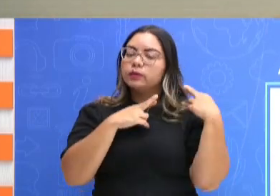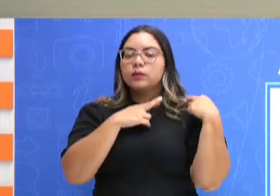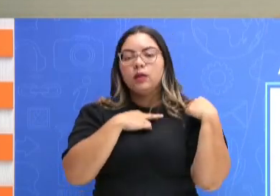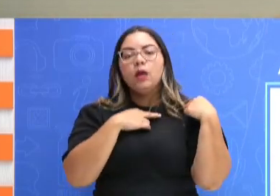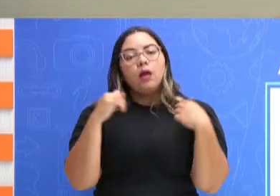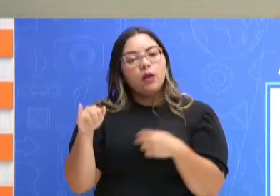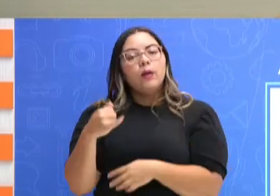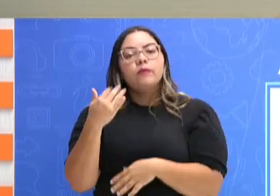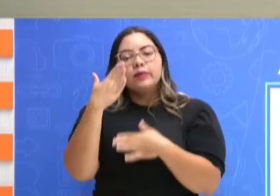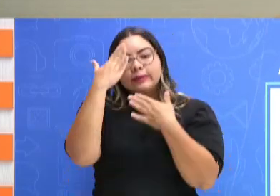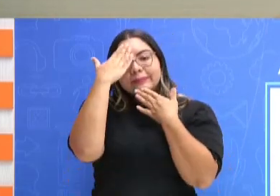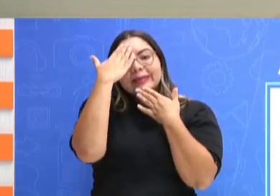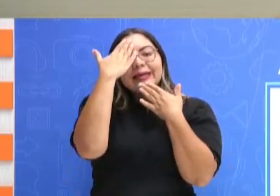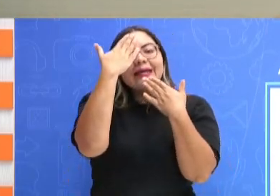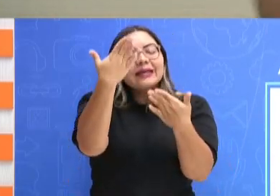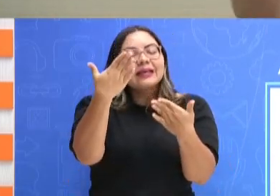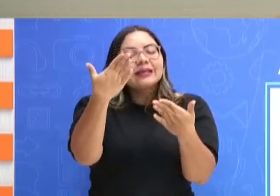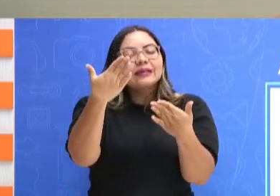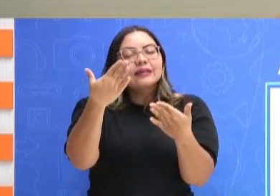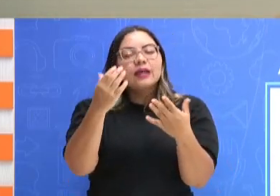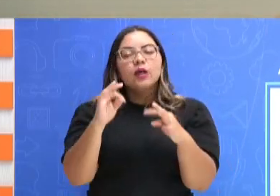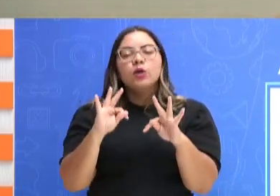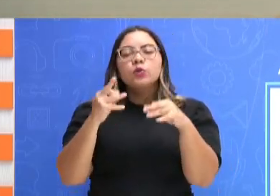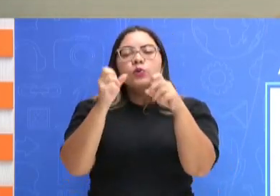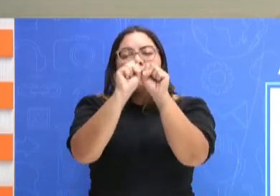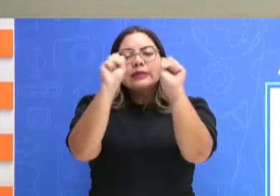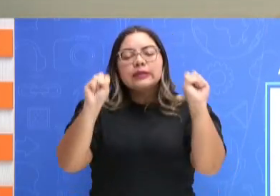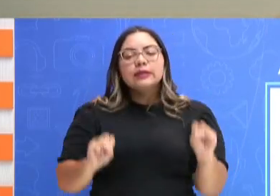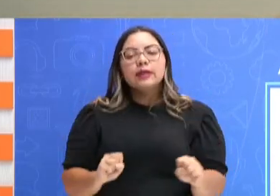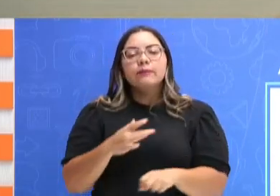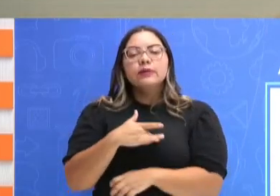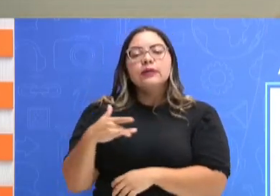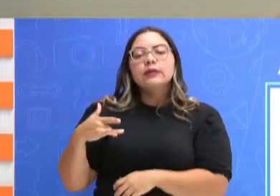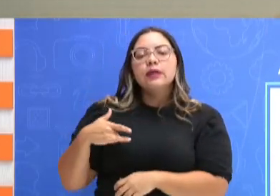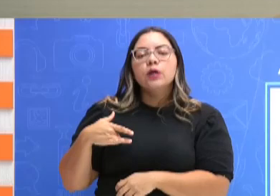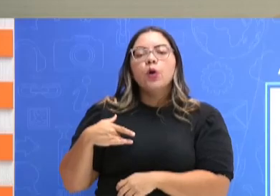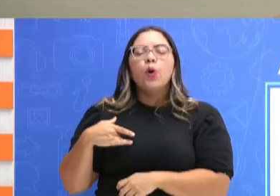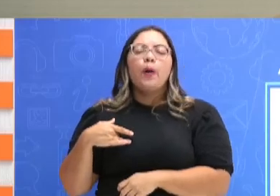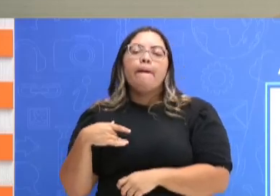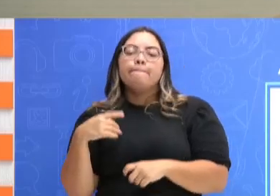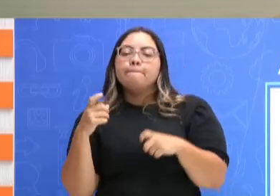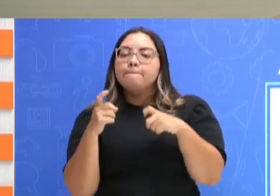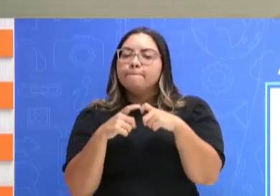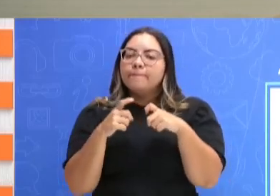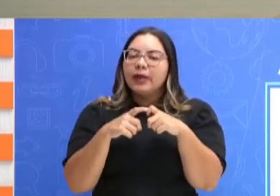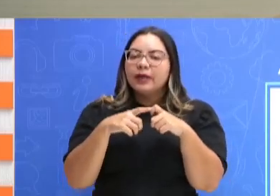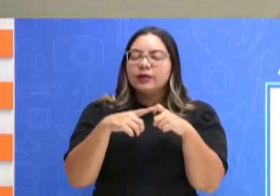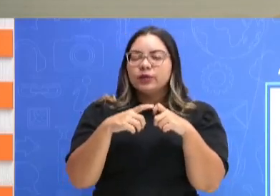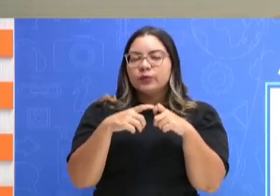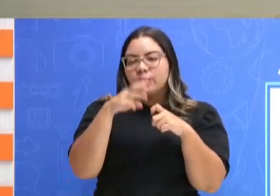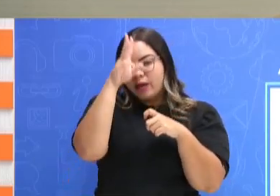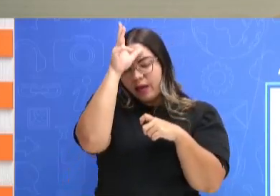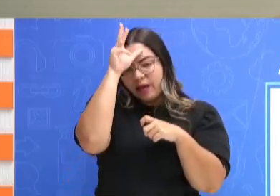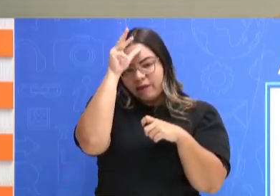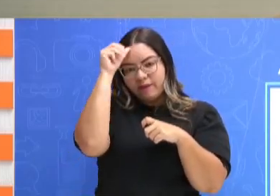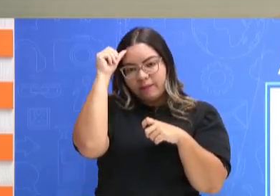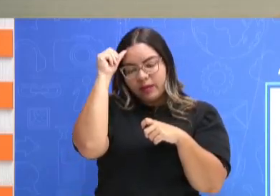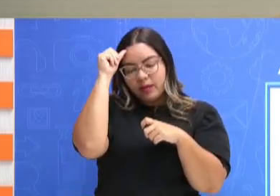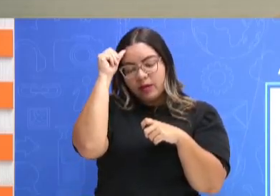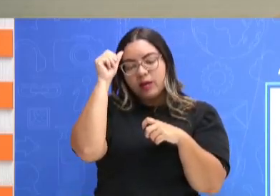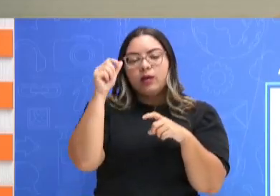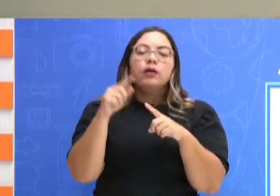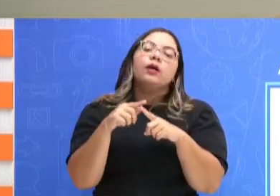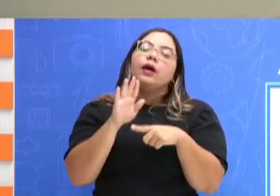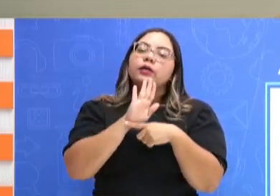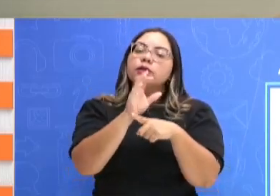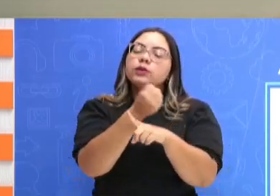eu aproveito para agradecer toda a rede de saúde como um todo. Médicos, maqueiros, enfermeiros, fisioterapeutas, assistentes